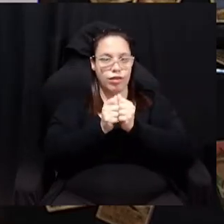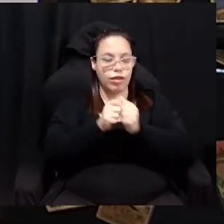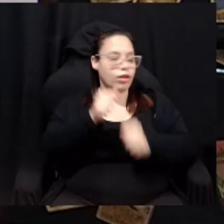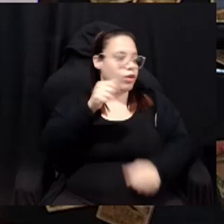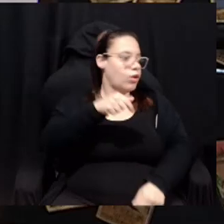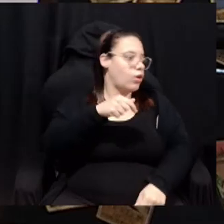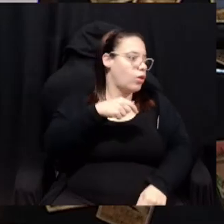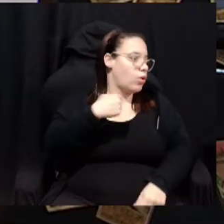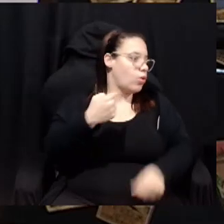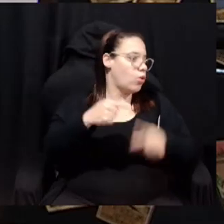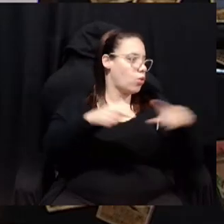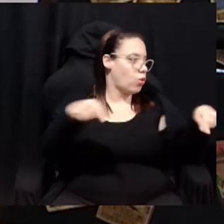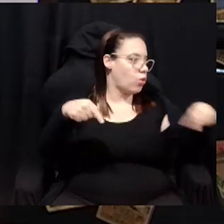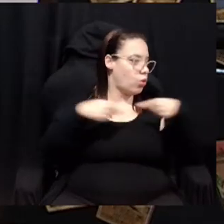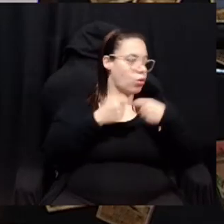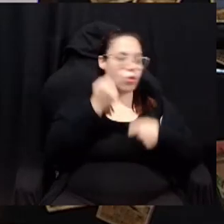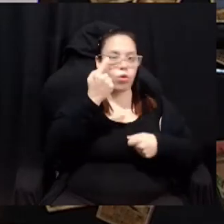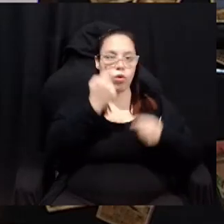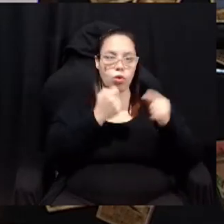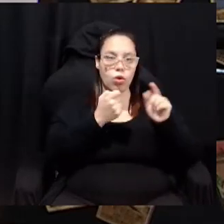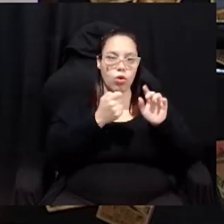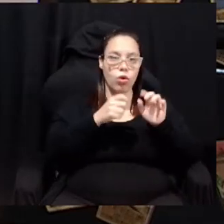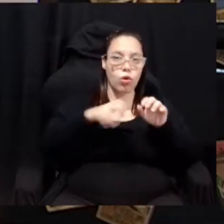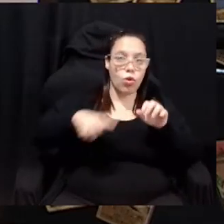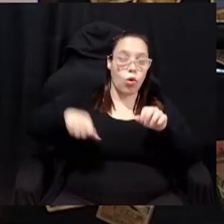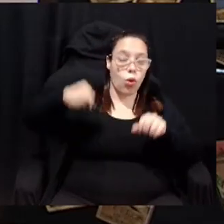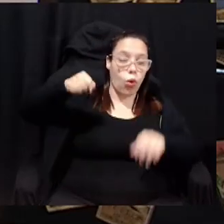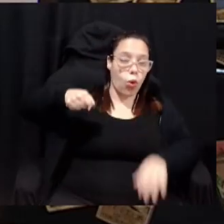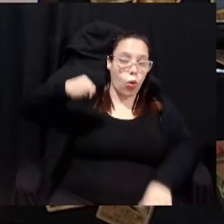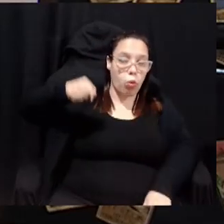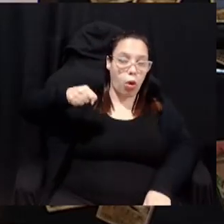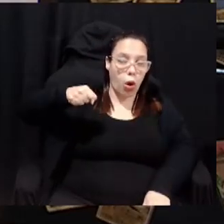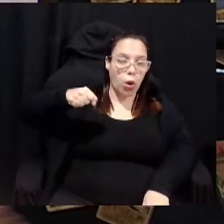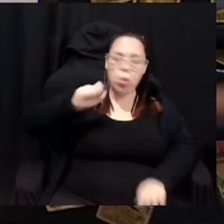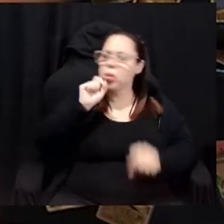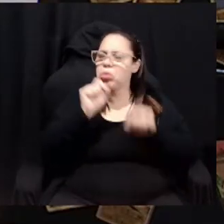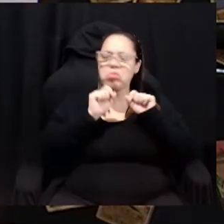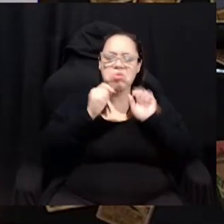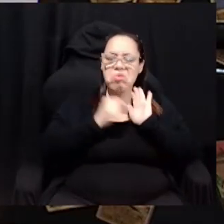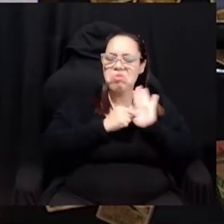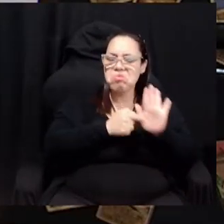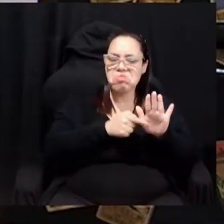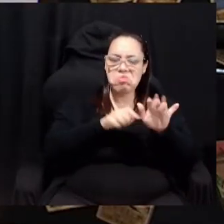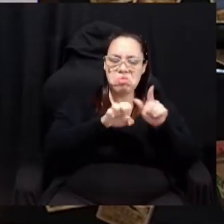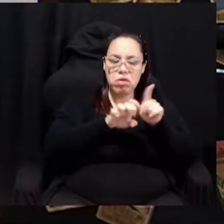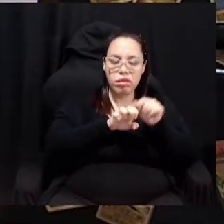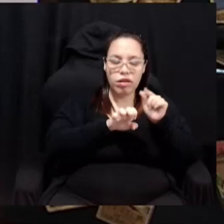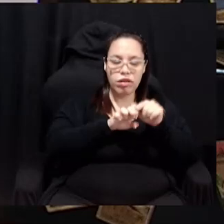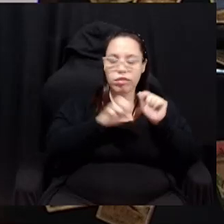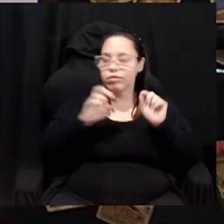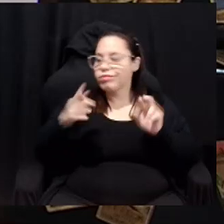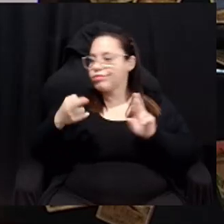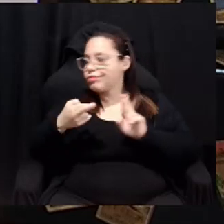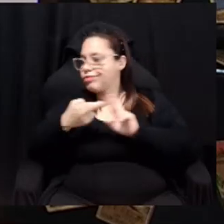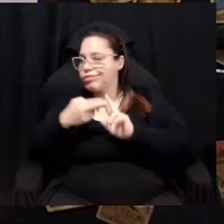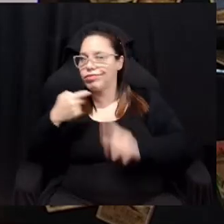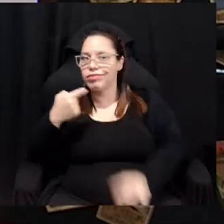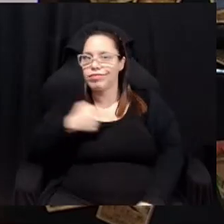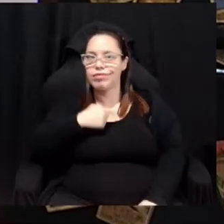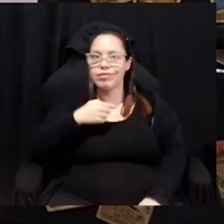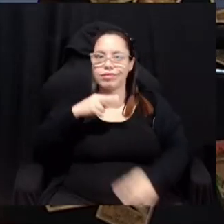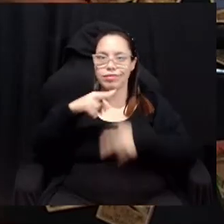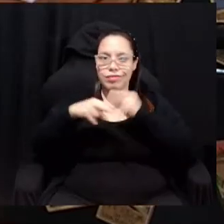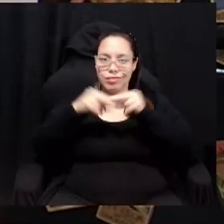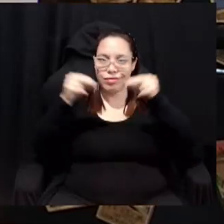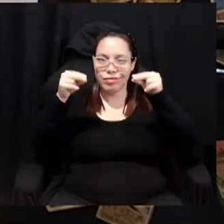cenário a gente tem algumas malas. O que elas representam nesse negócio? Elas representam os nossos tesouros, as nossas